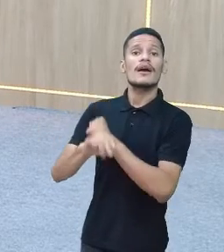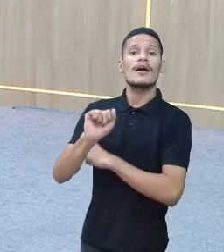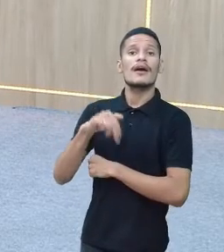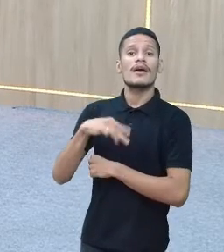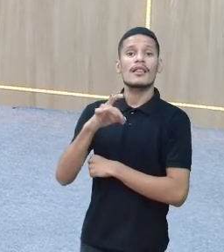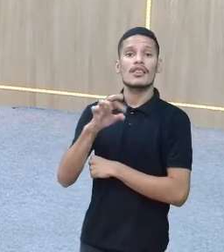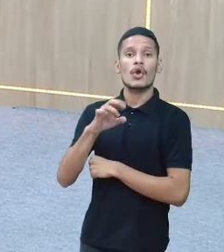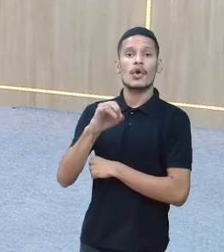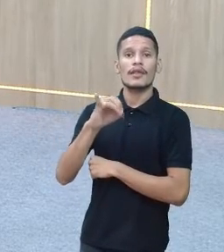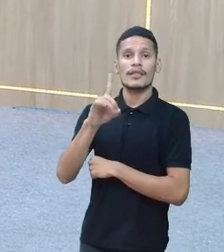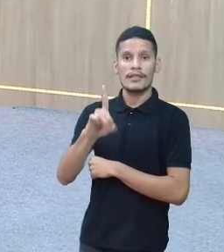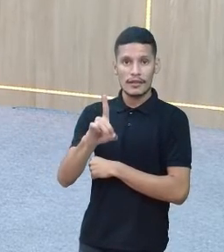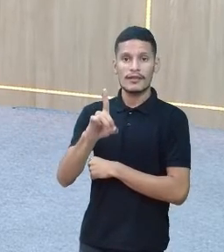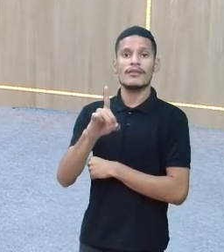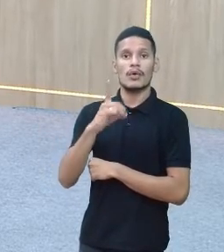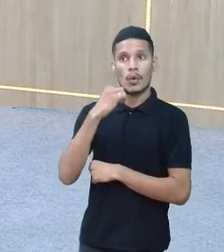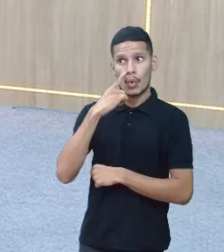Android.